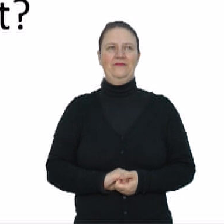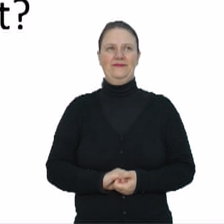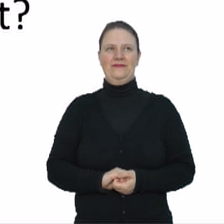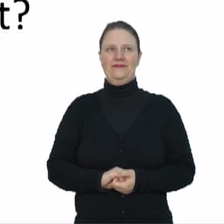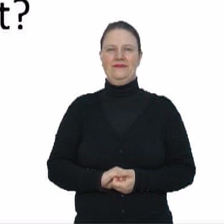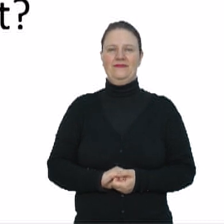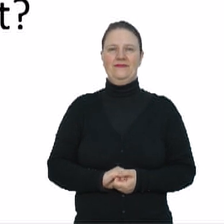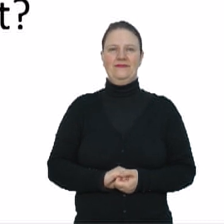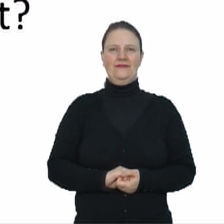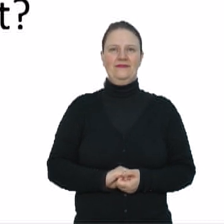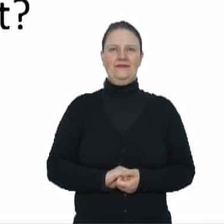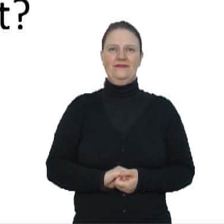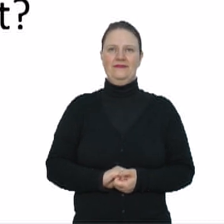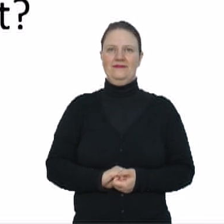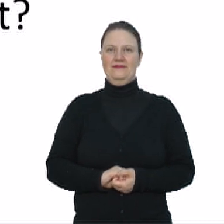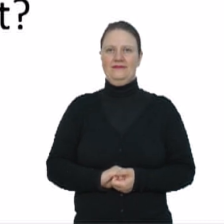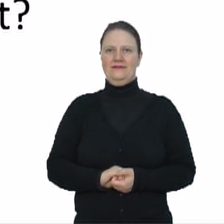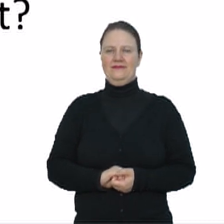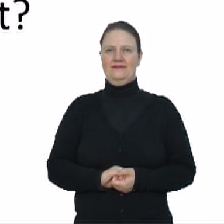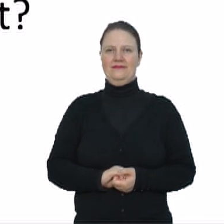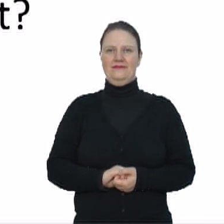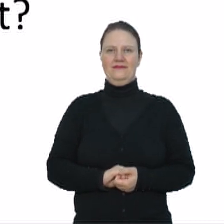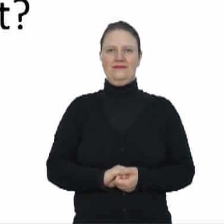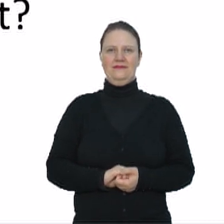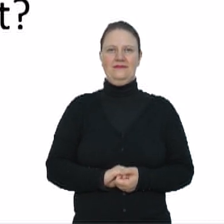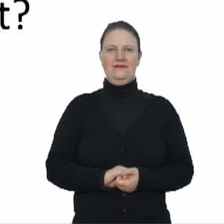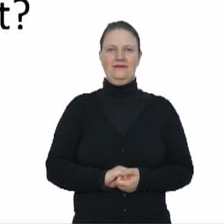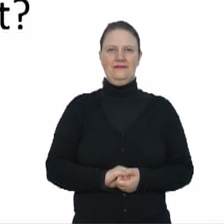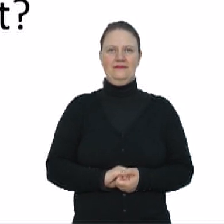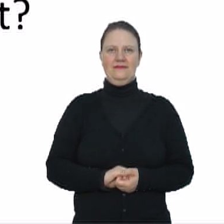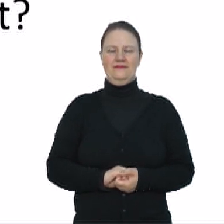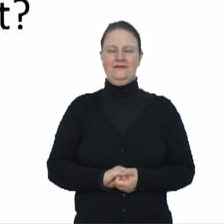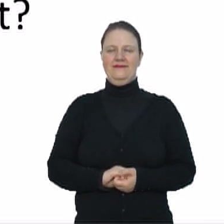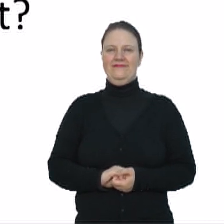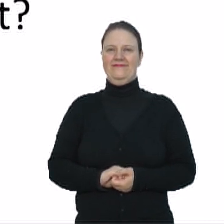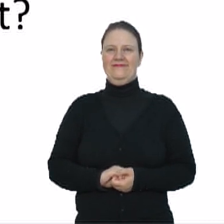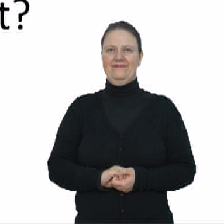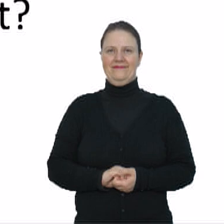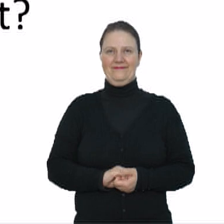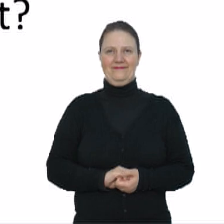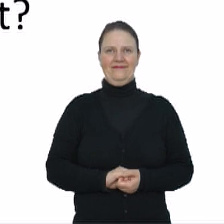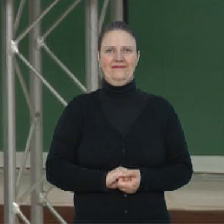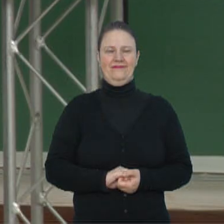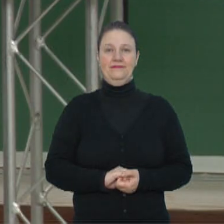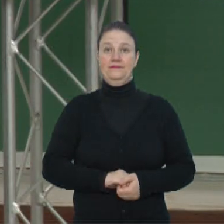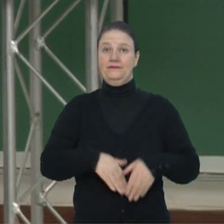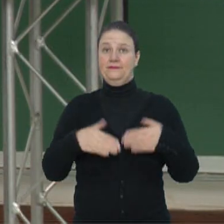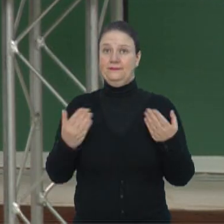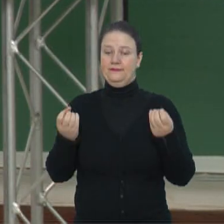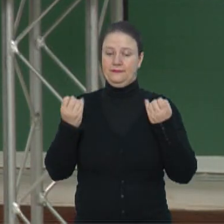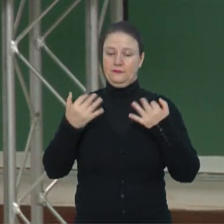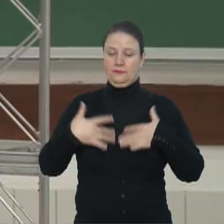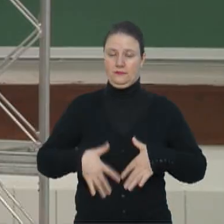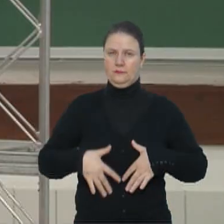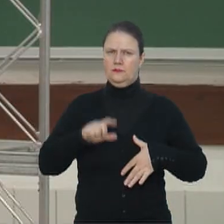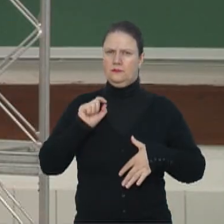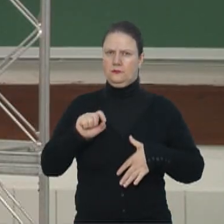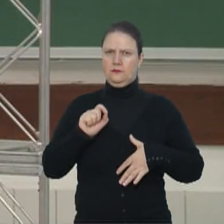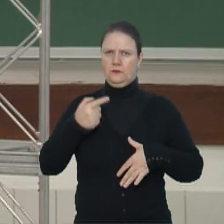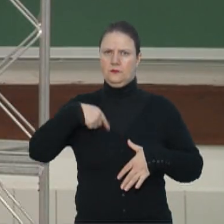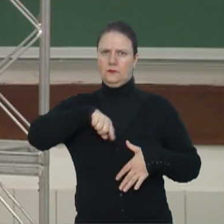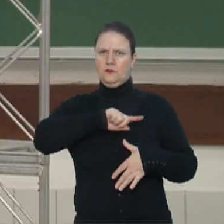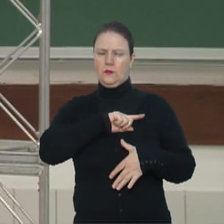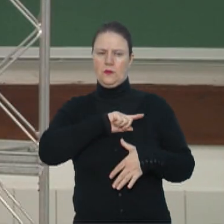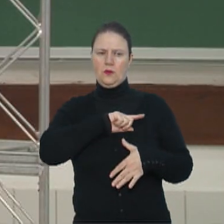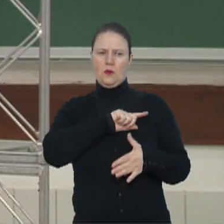set. On the contrary, he who imitates what is good always falls short." Ele está dizendo assim, ó, quando a gente